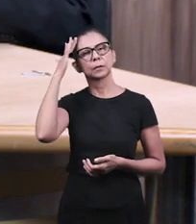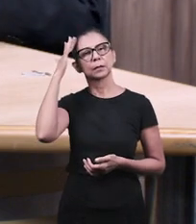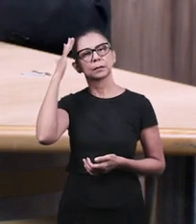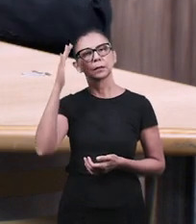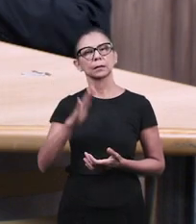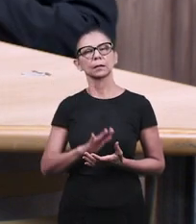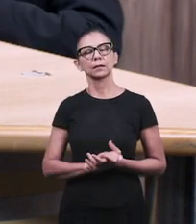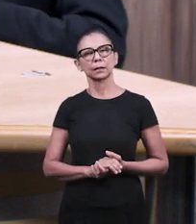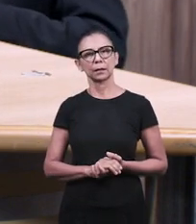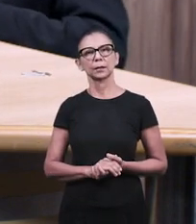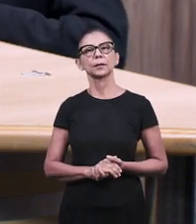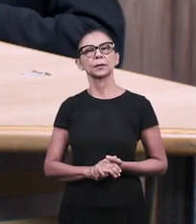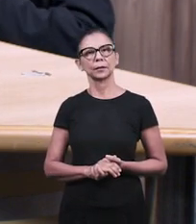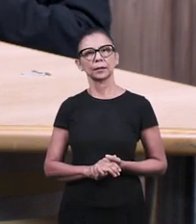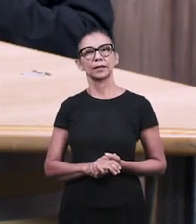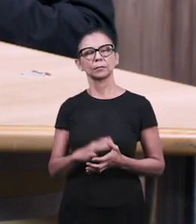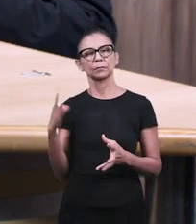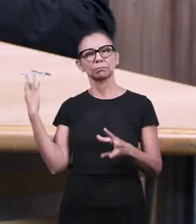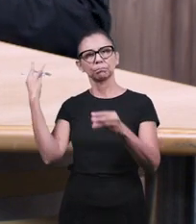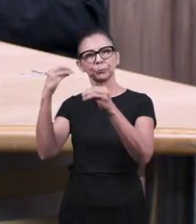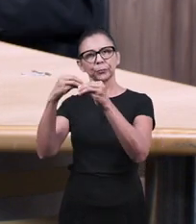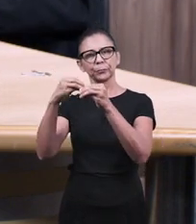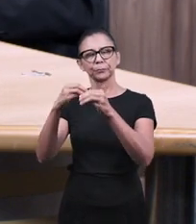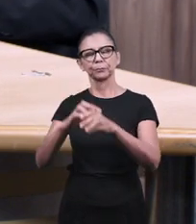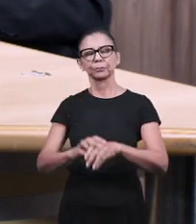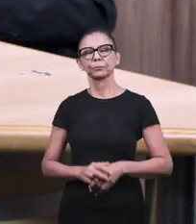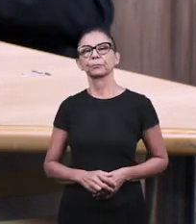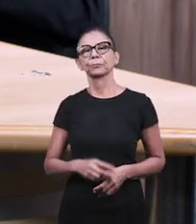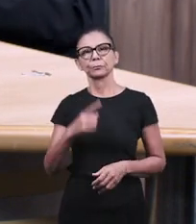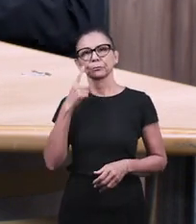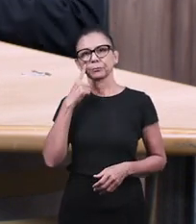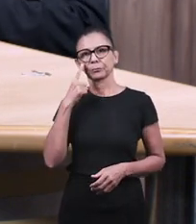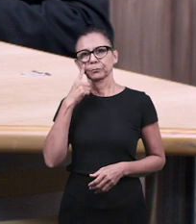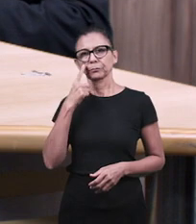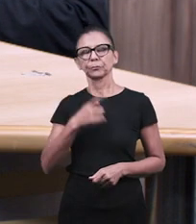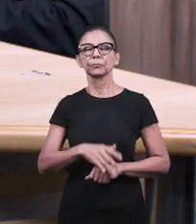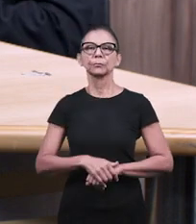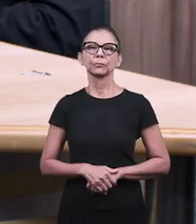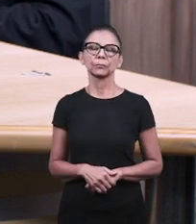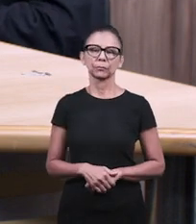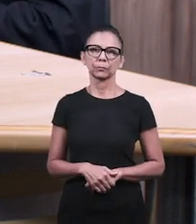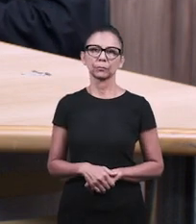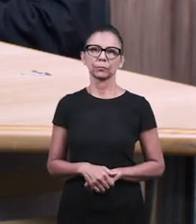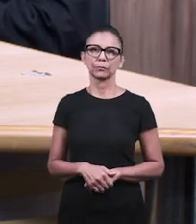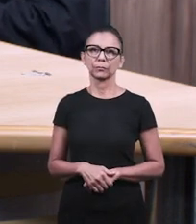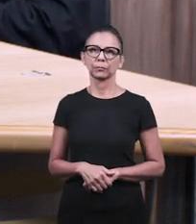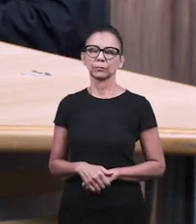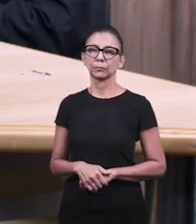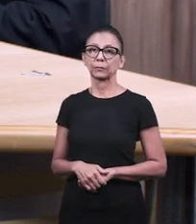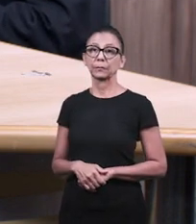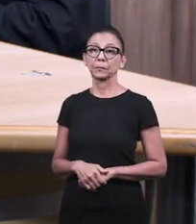tudo isso que acabamos de falar. Sintetizar Sintetizar. Olha só.